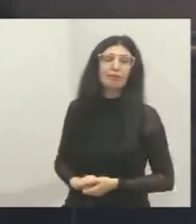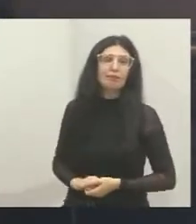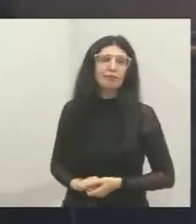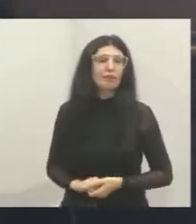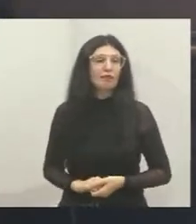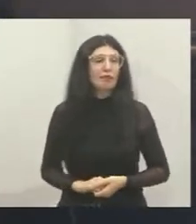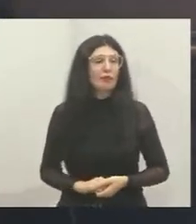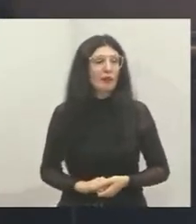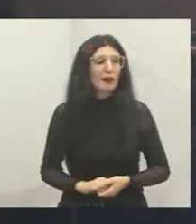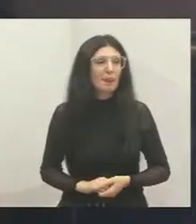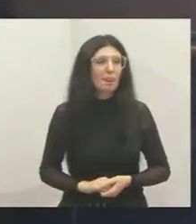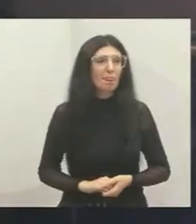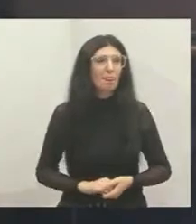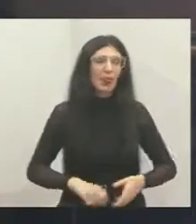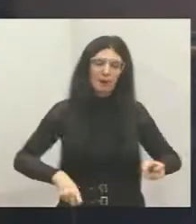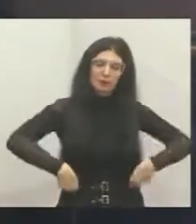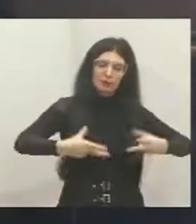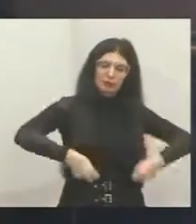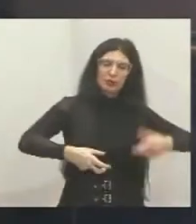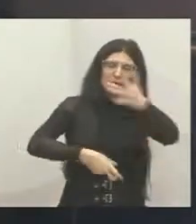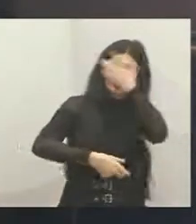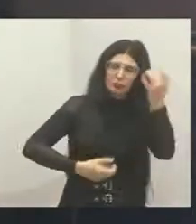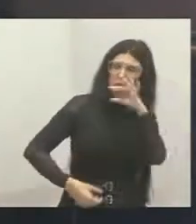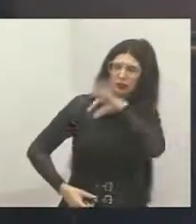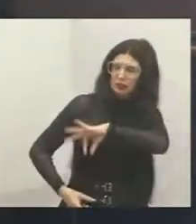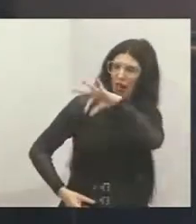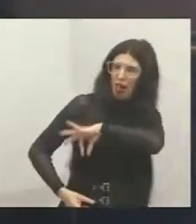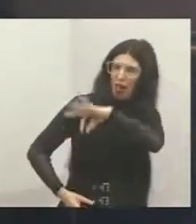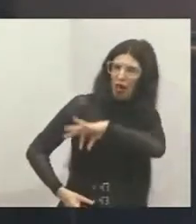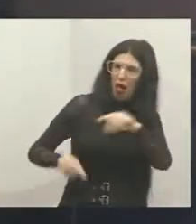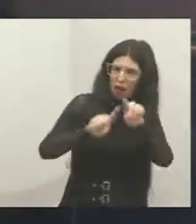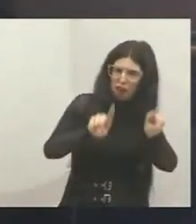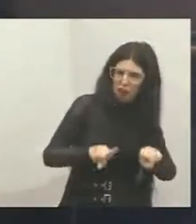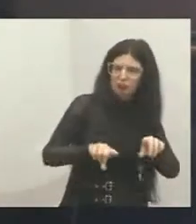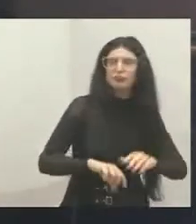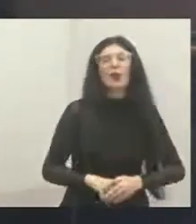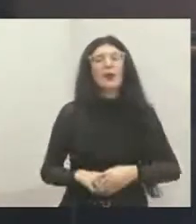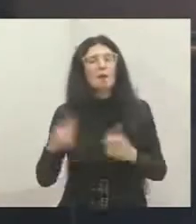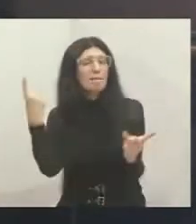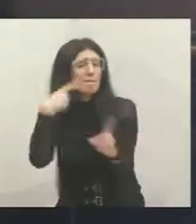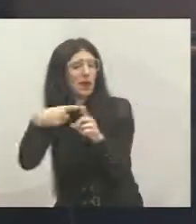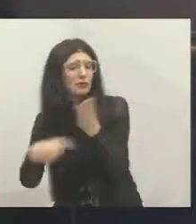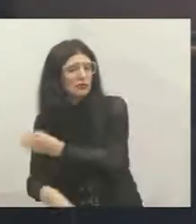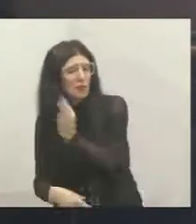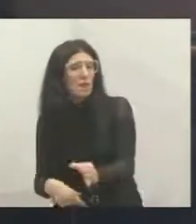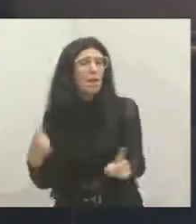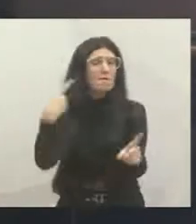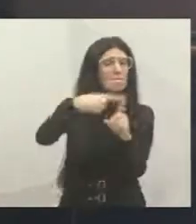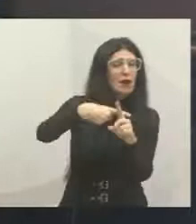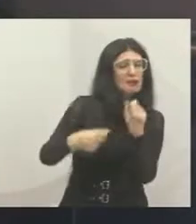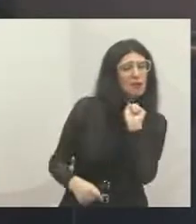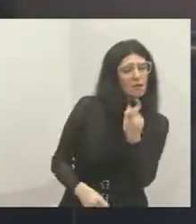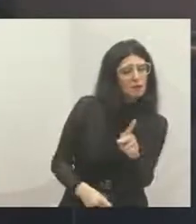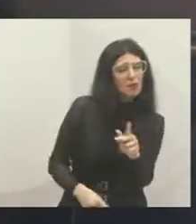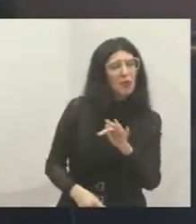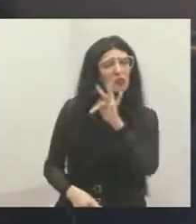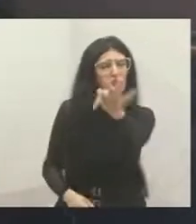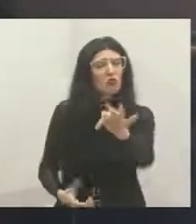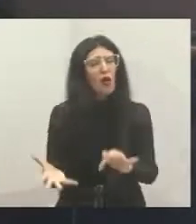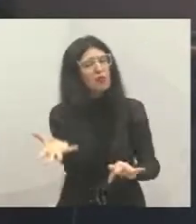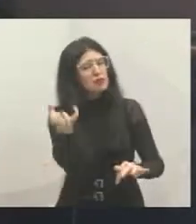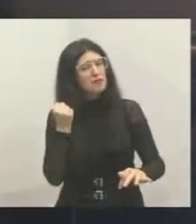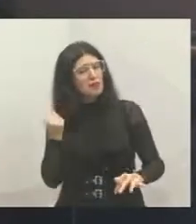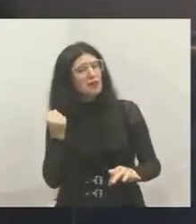Nós pegamos as despesas com pessoal, que é salários, encargos, mais a previdência, o patronal, né?